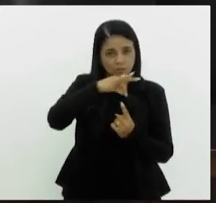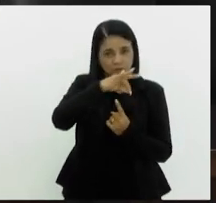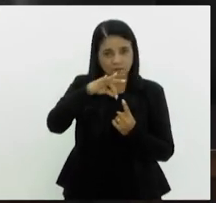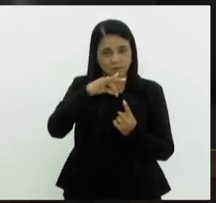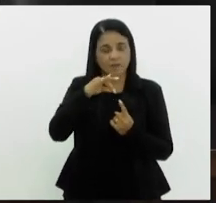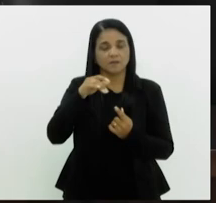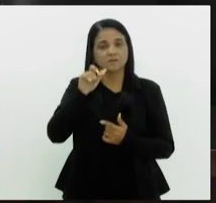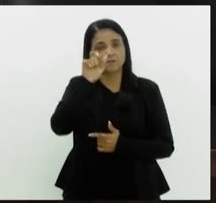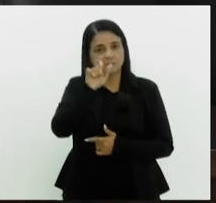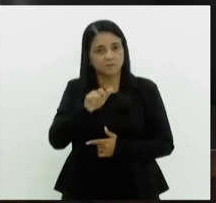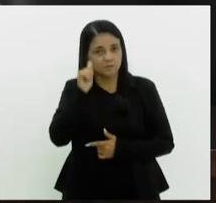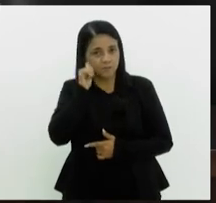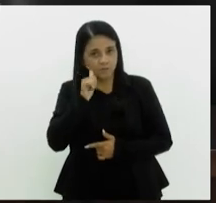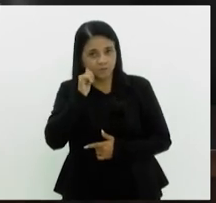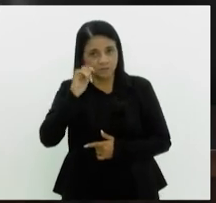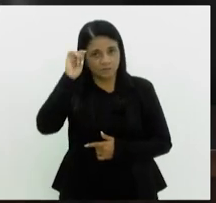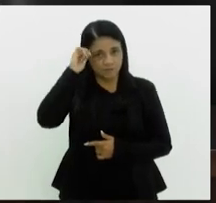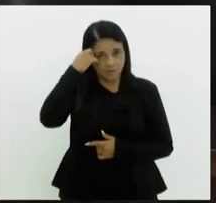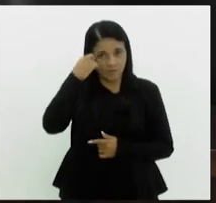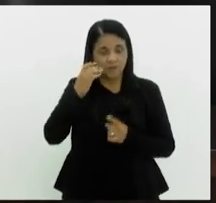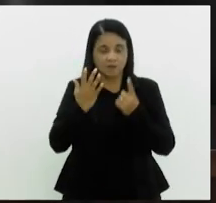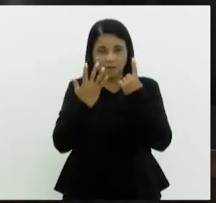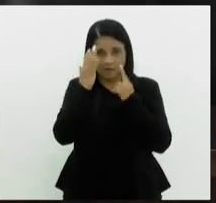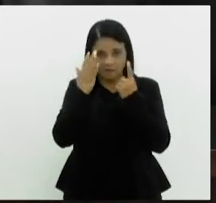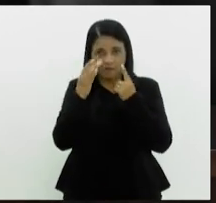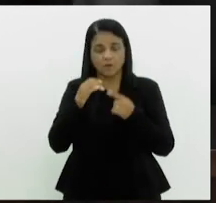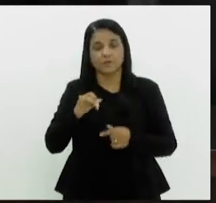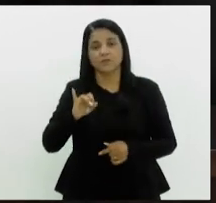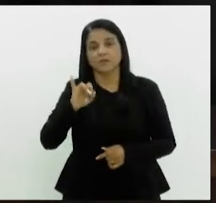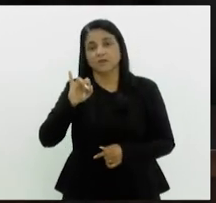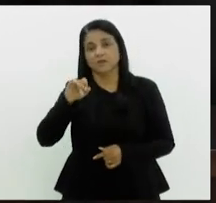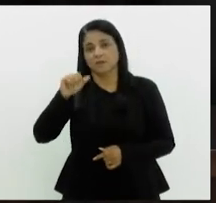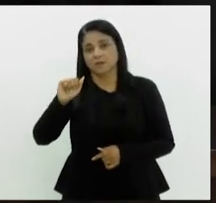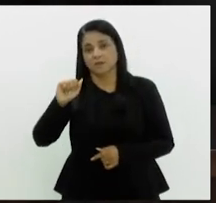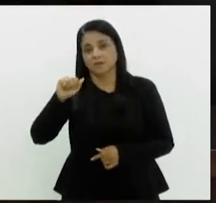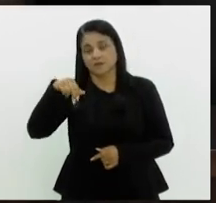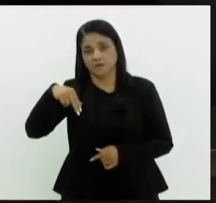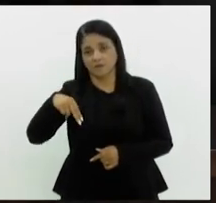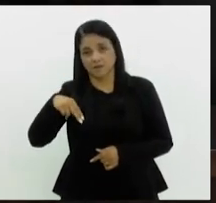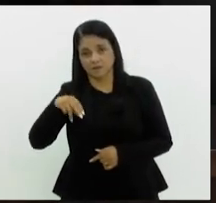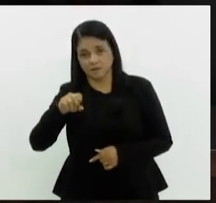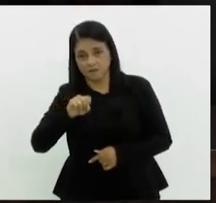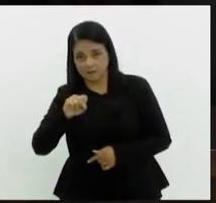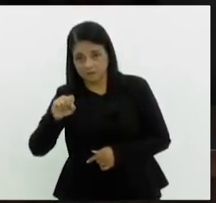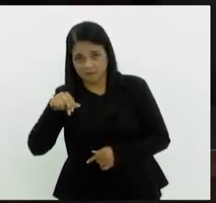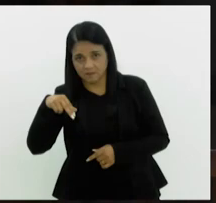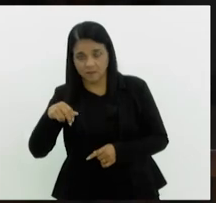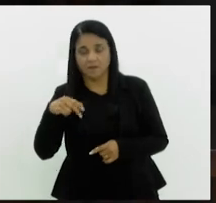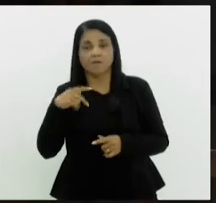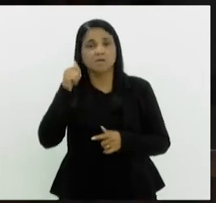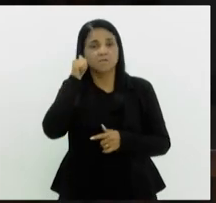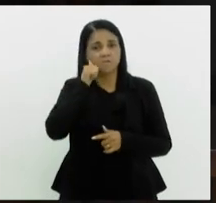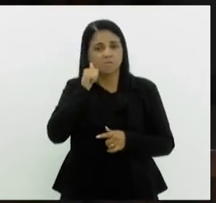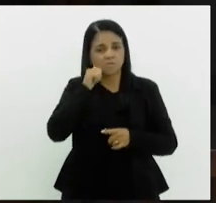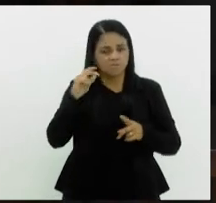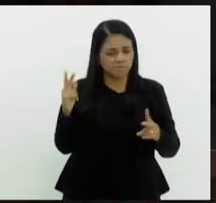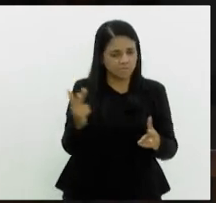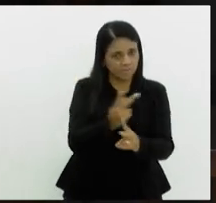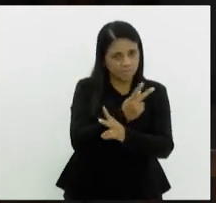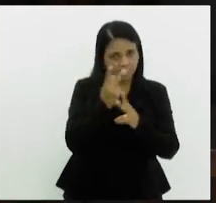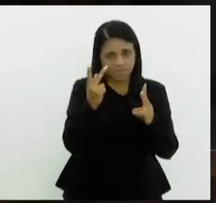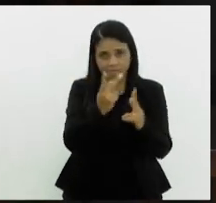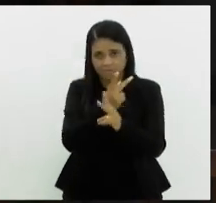O Carnaval. Iansã, Rainha dos Ventos e das Tempestades. E Martim da